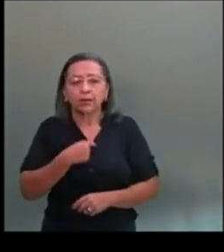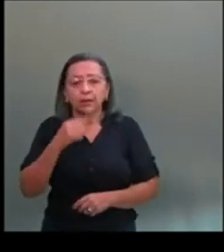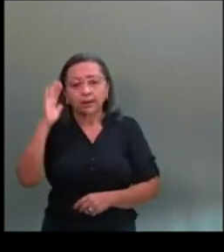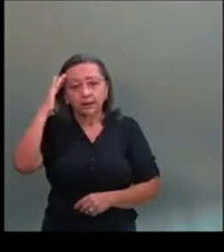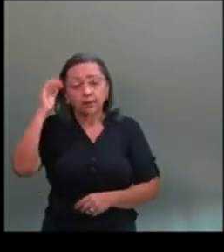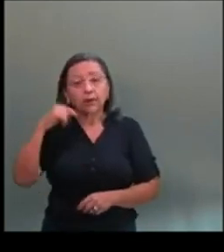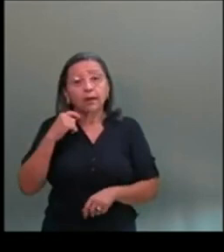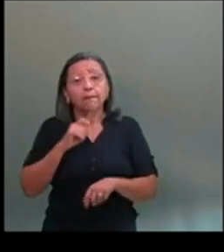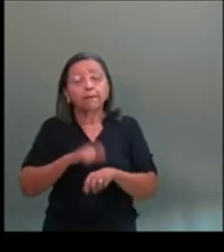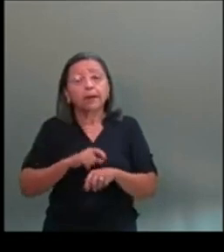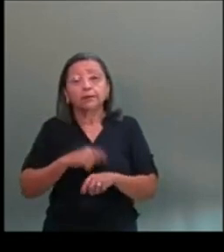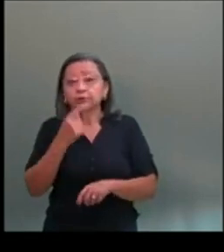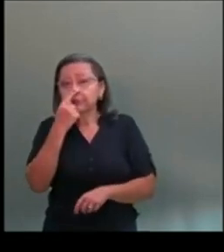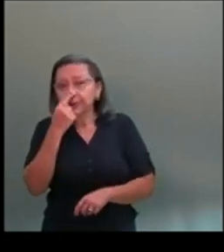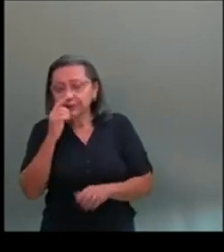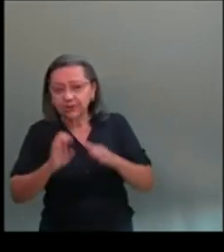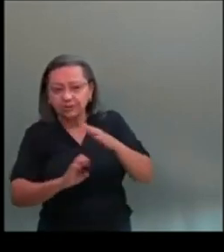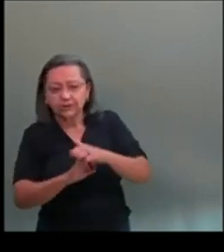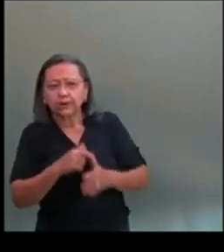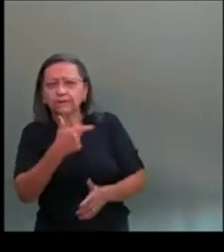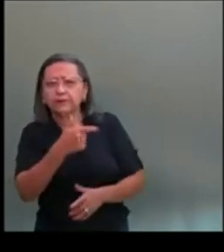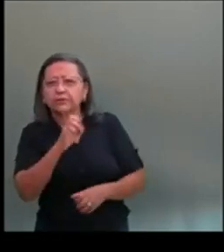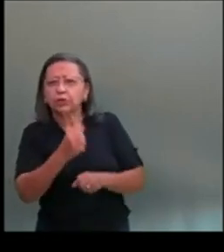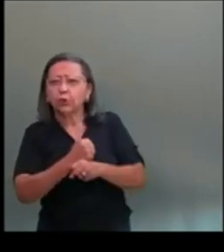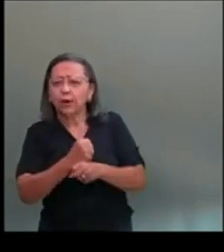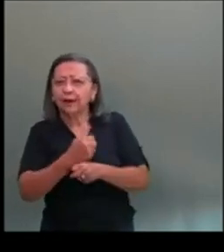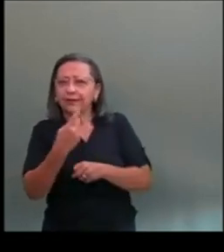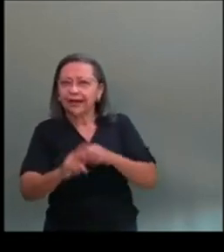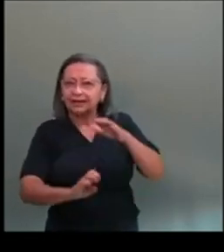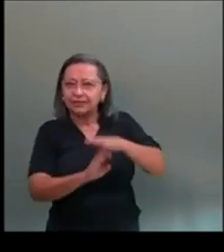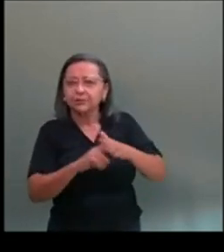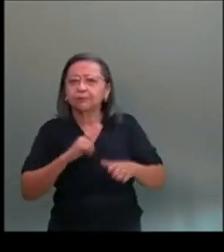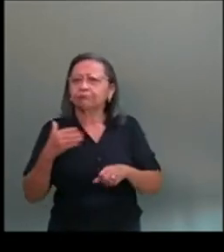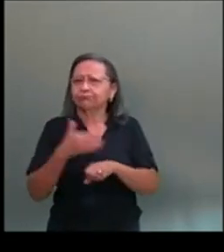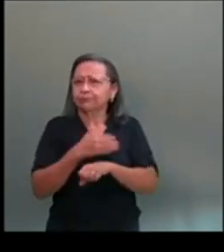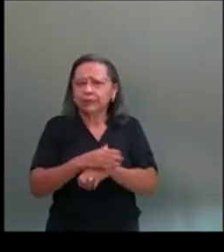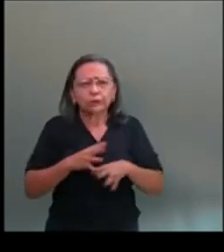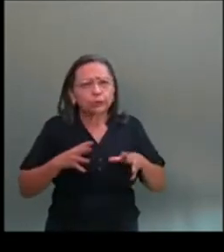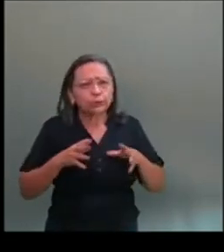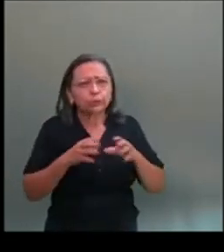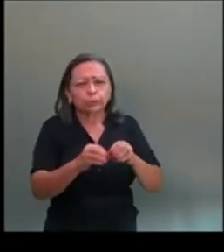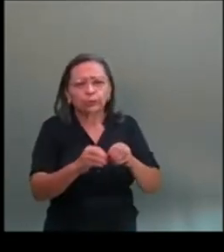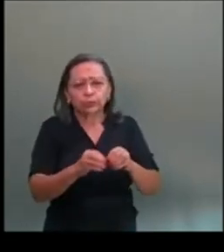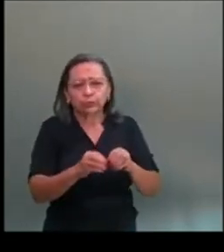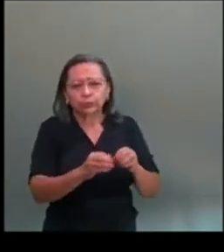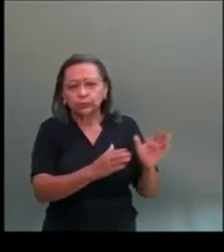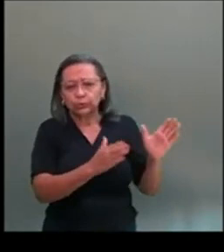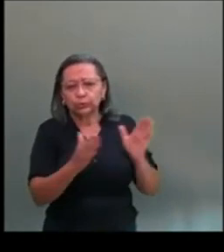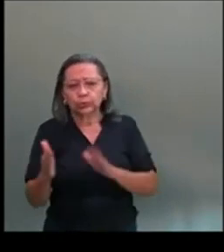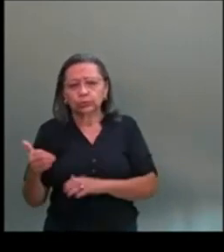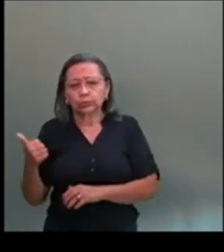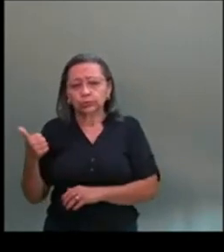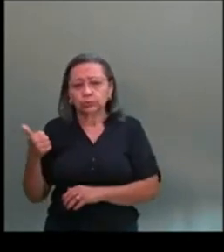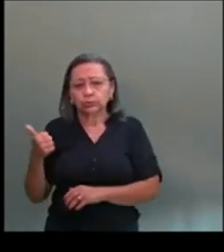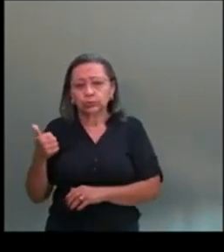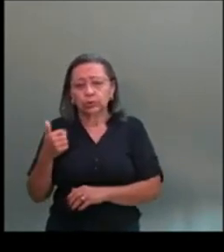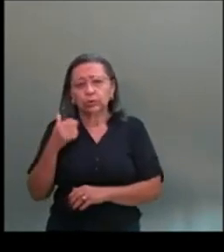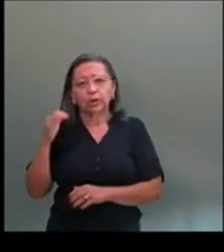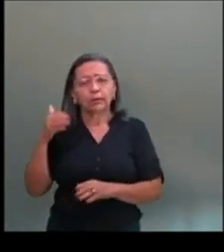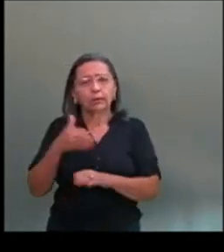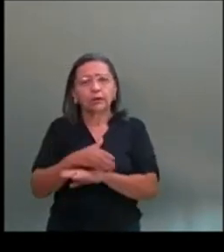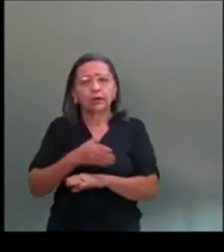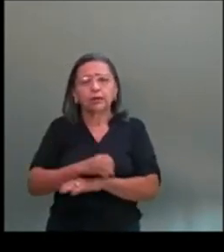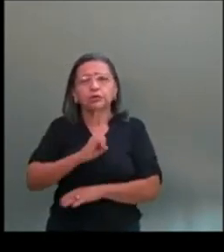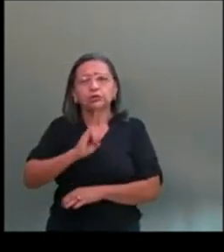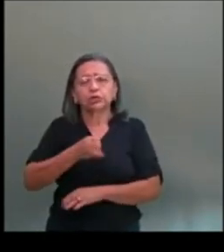time, o time da agência. Dos 25 anos da agência, eu tenho participado diretamente de 12. Fui admitido no Senado em janeiro de 2010, depois